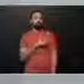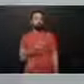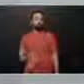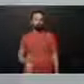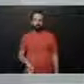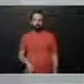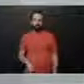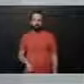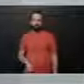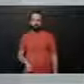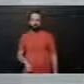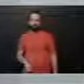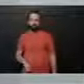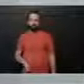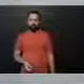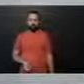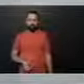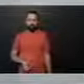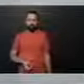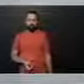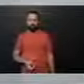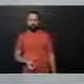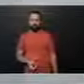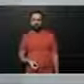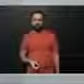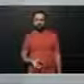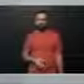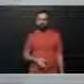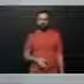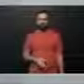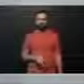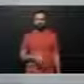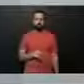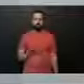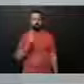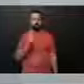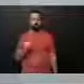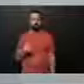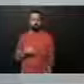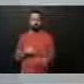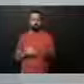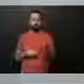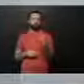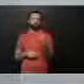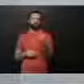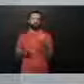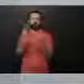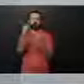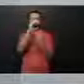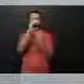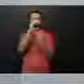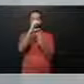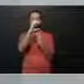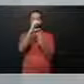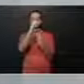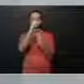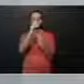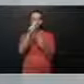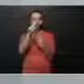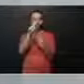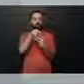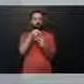podemos pegar esse número e decompor somente em centenas. Utilizaríamos